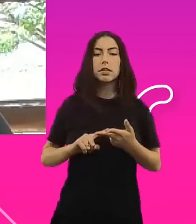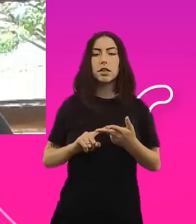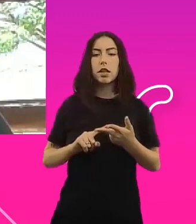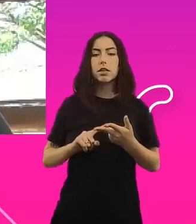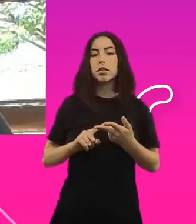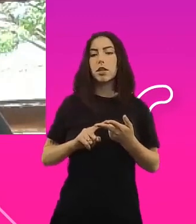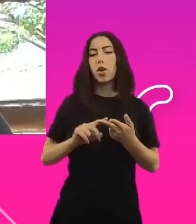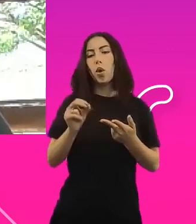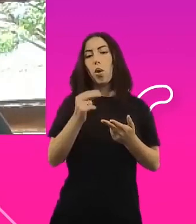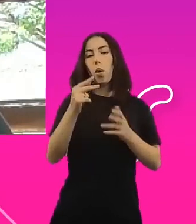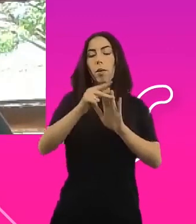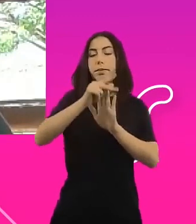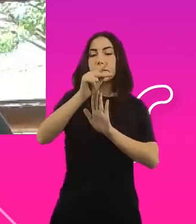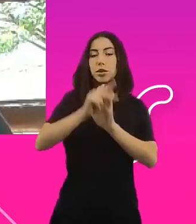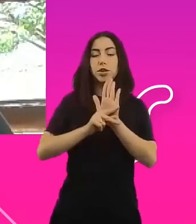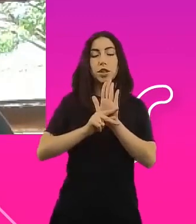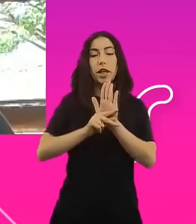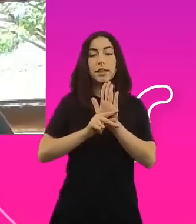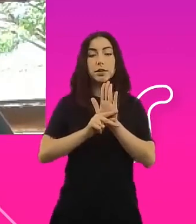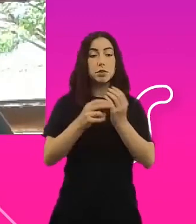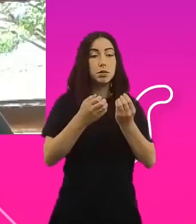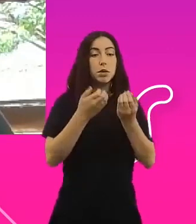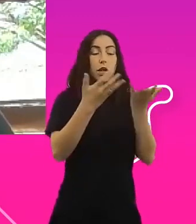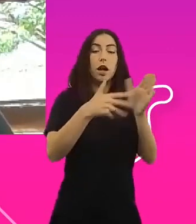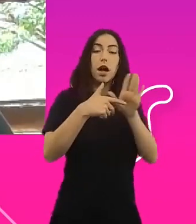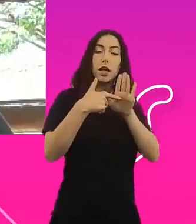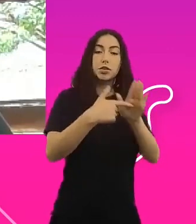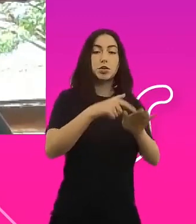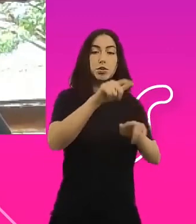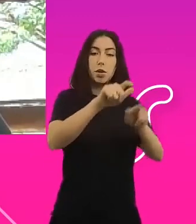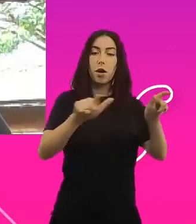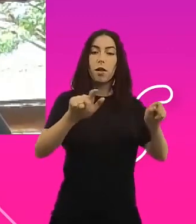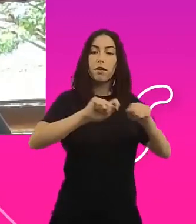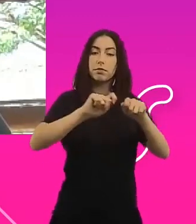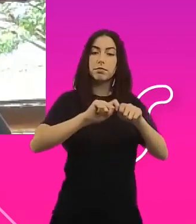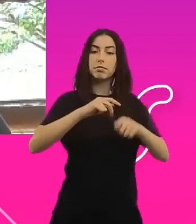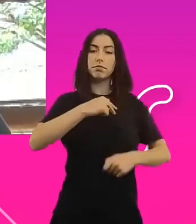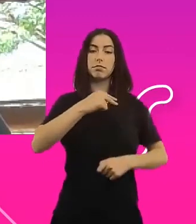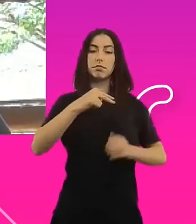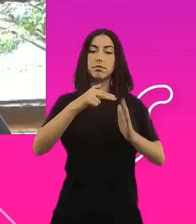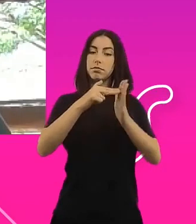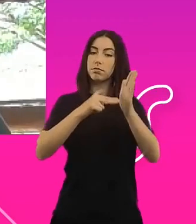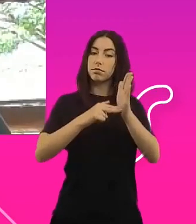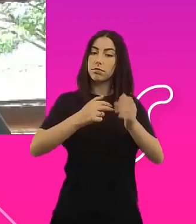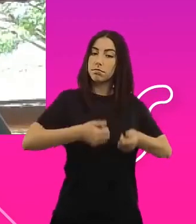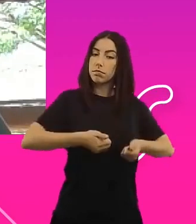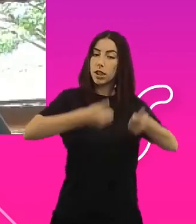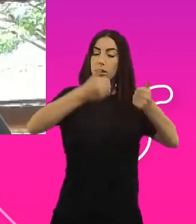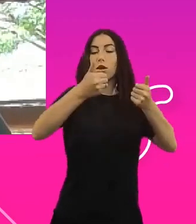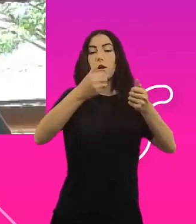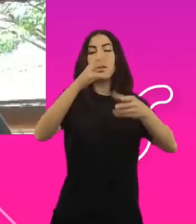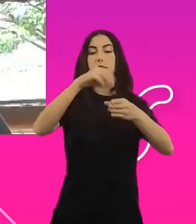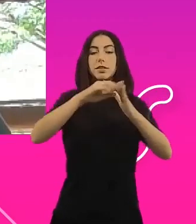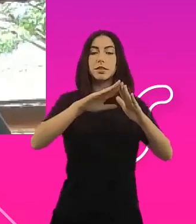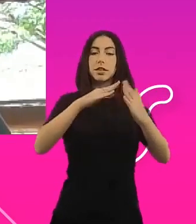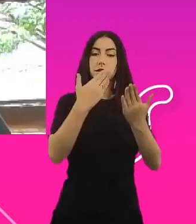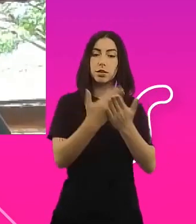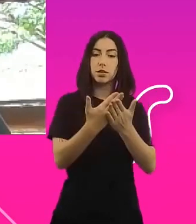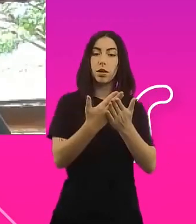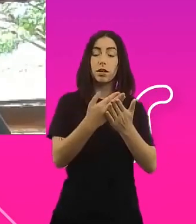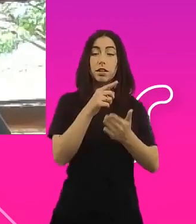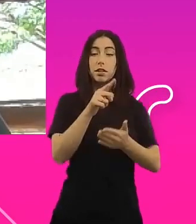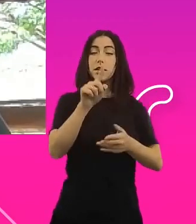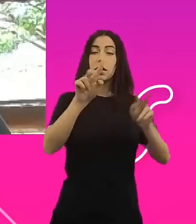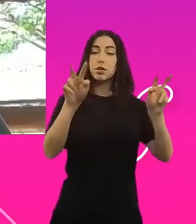tivesse melhores notas no colégio, se mantivesse. Então, esse ainda que é essa questão dos dados, né? Como